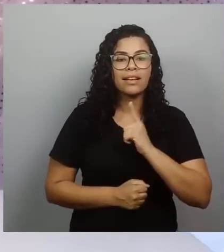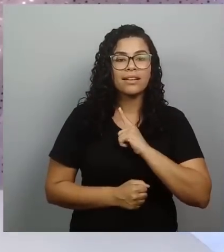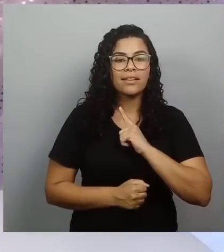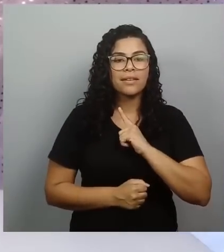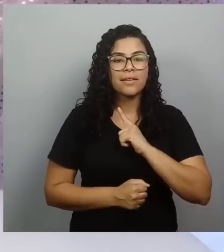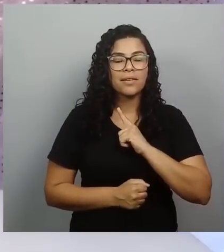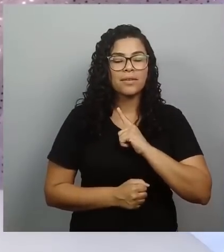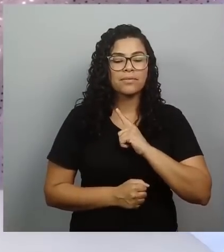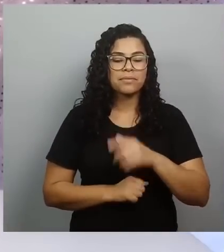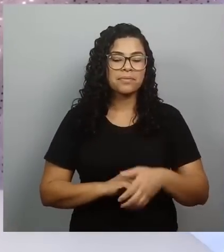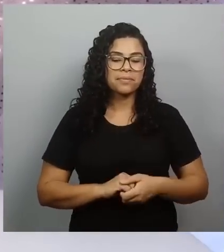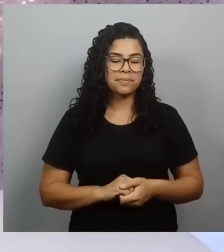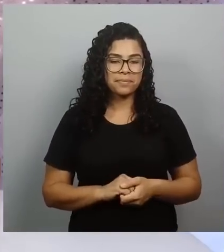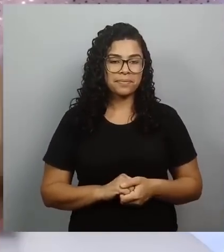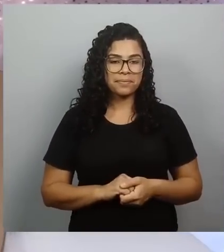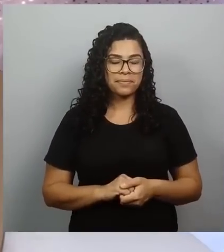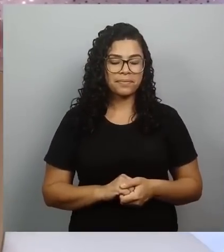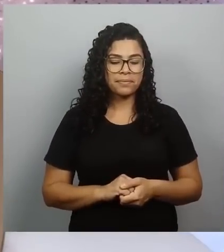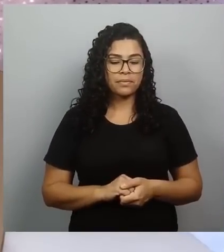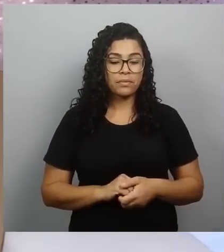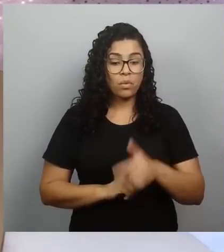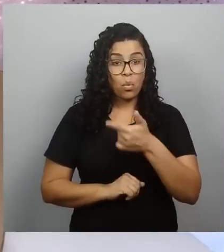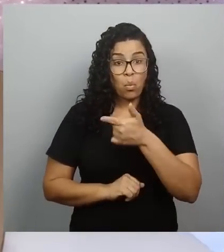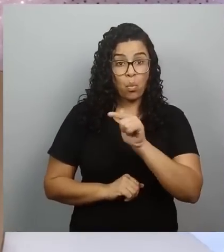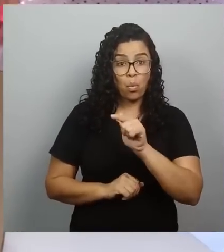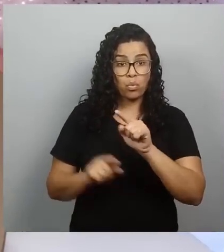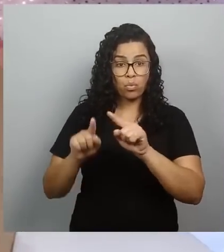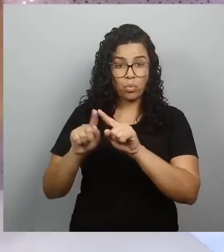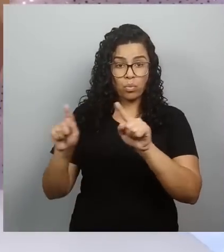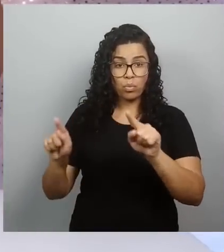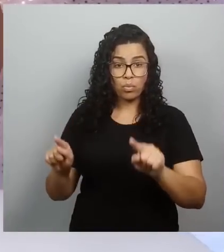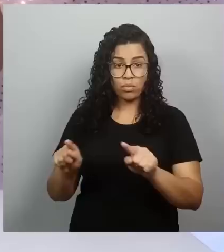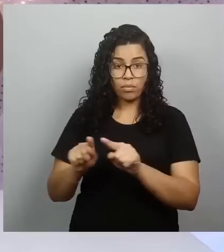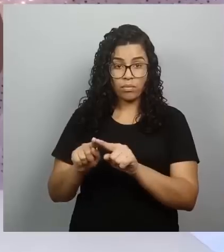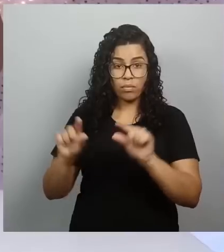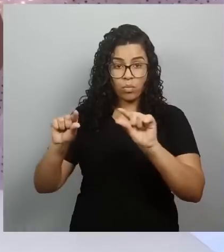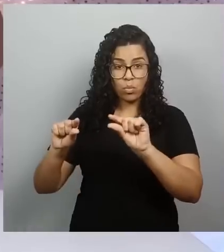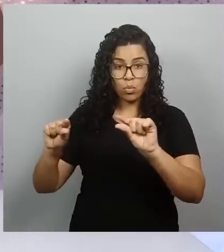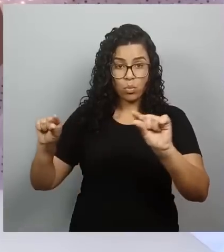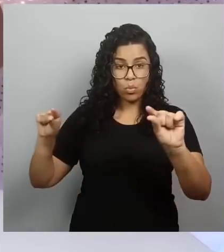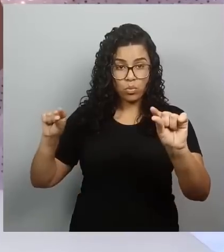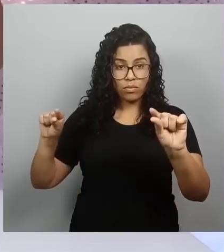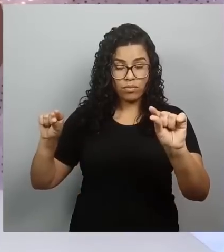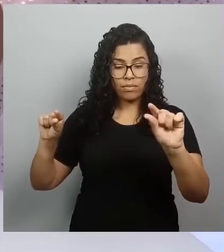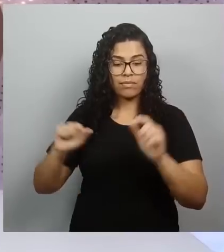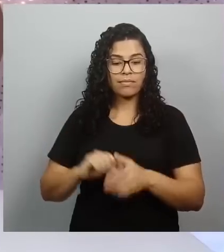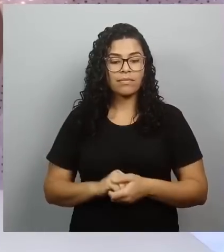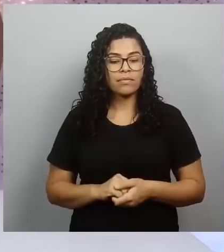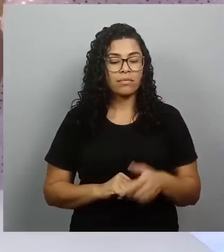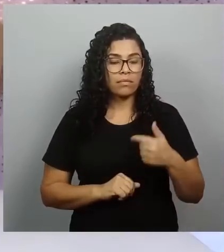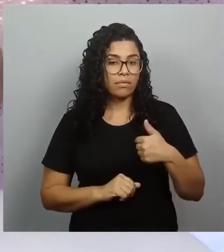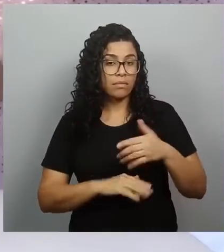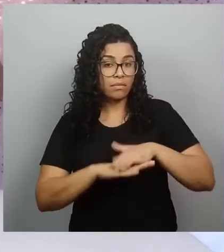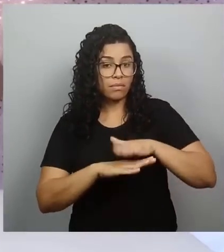ficar assim, em pé. Este outro, eu fiz aqui um vazado com o auxílio